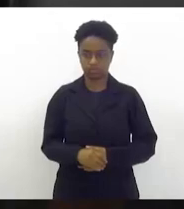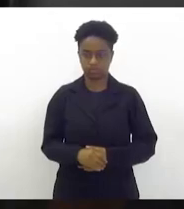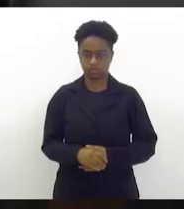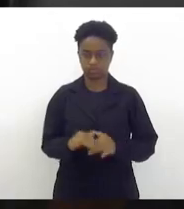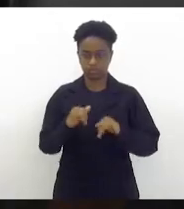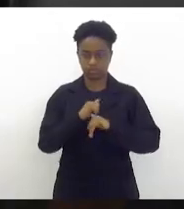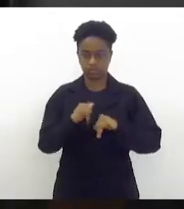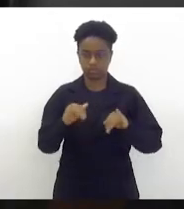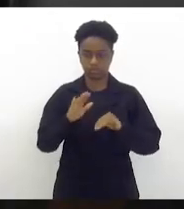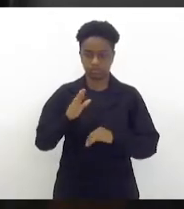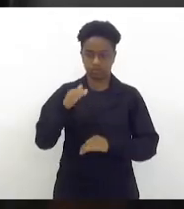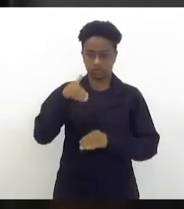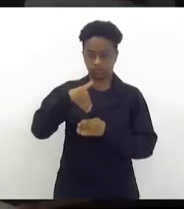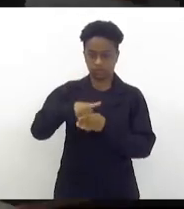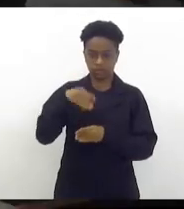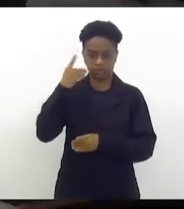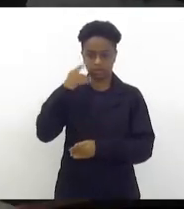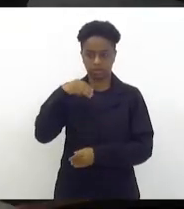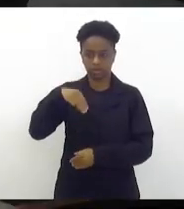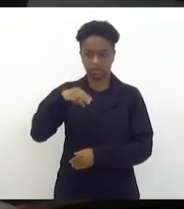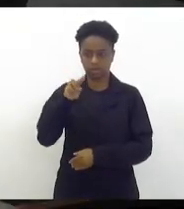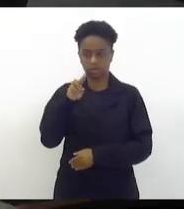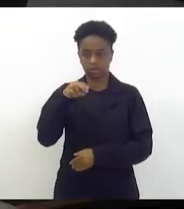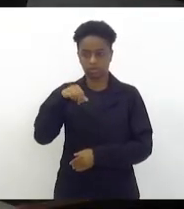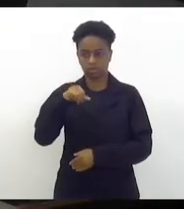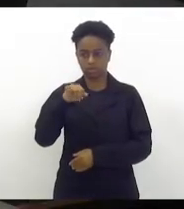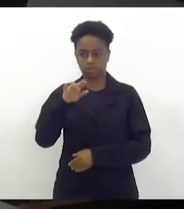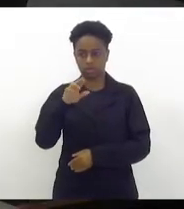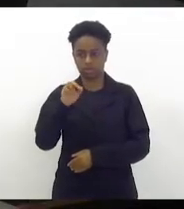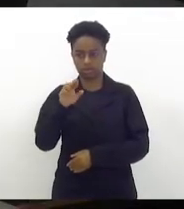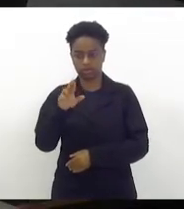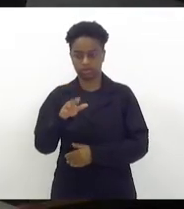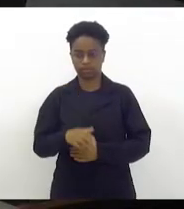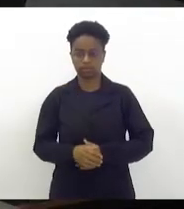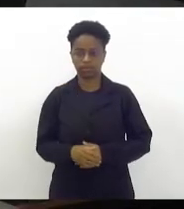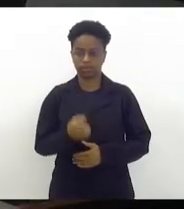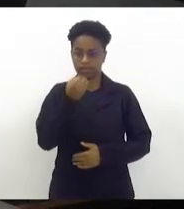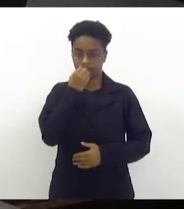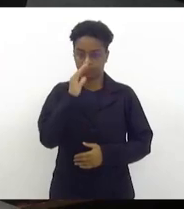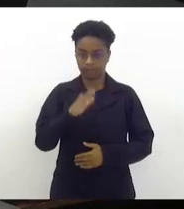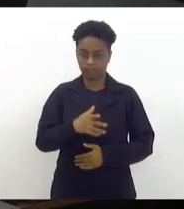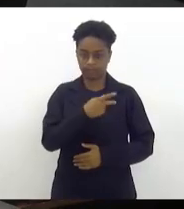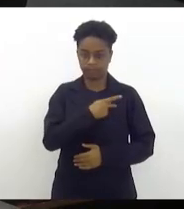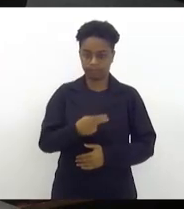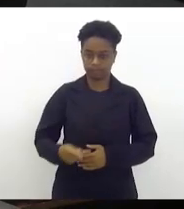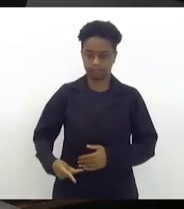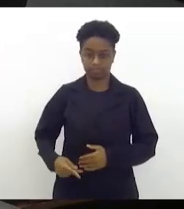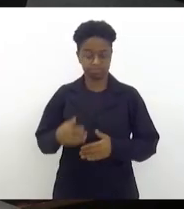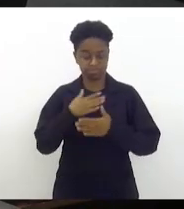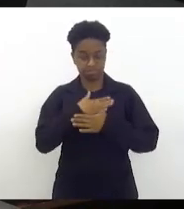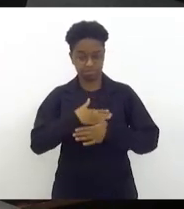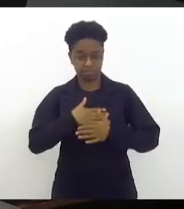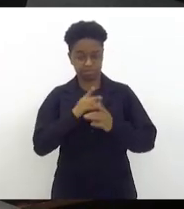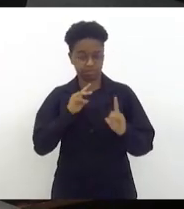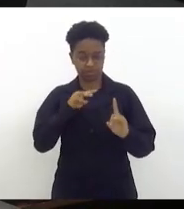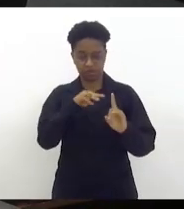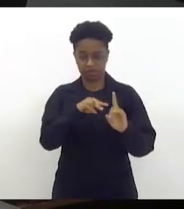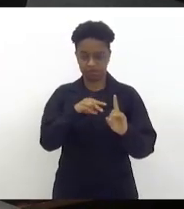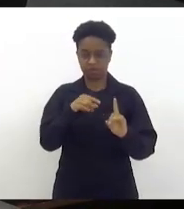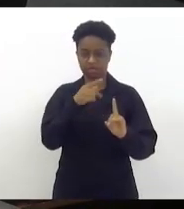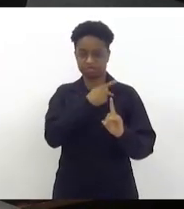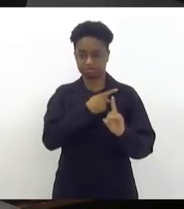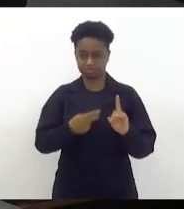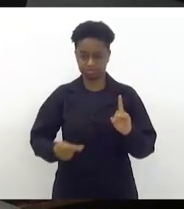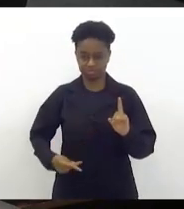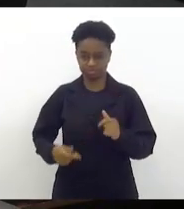voto, deputado Munir. Boa tarde, presidenta. É um prazer vê-la aí presidindo essa casa.